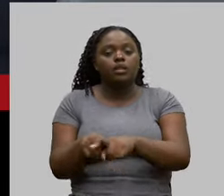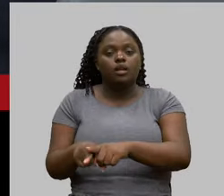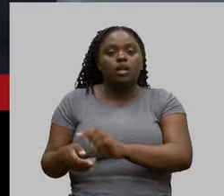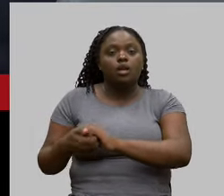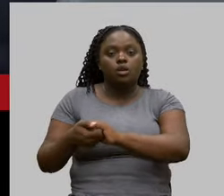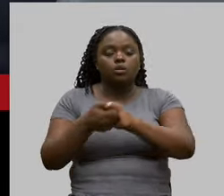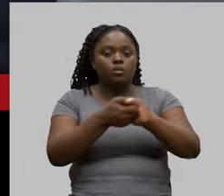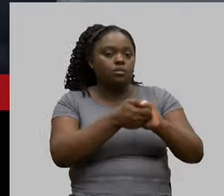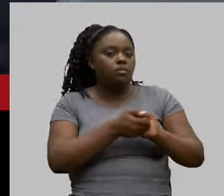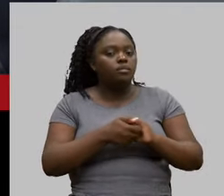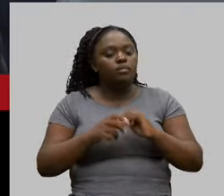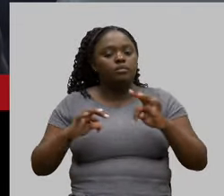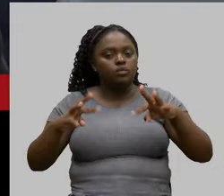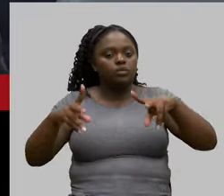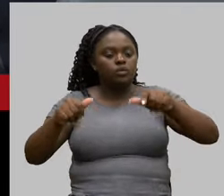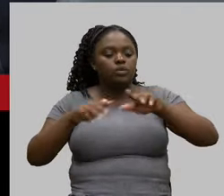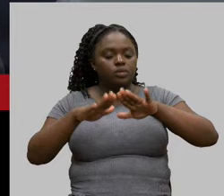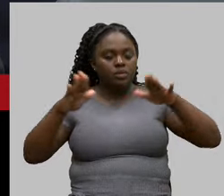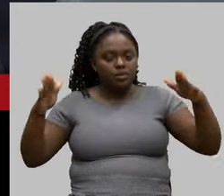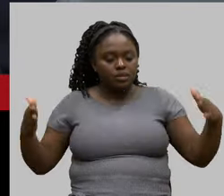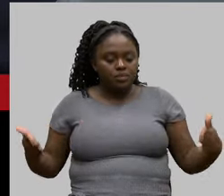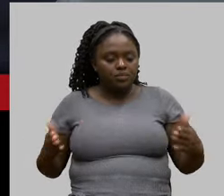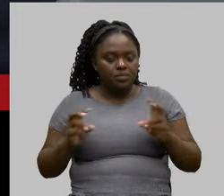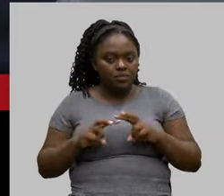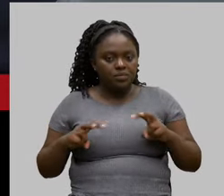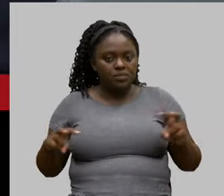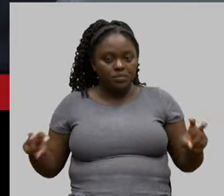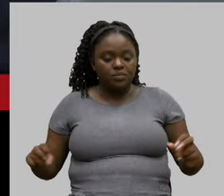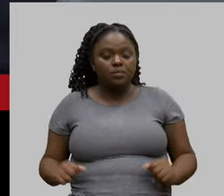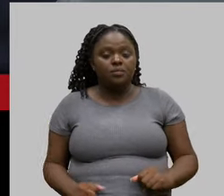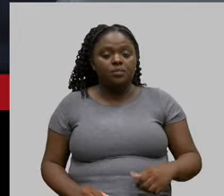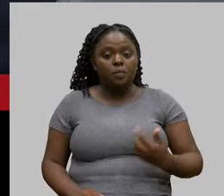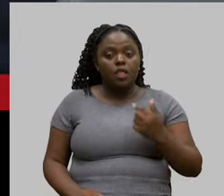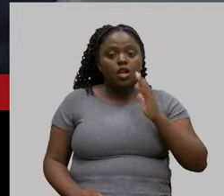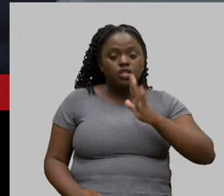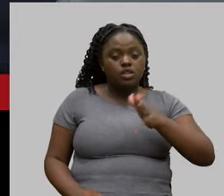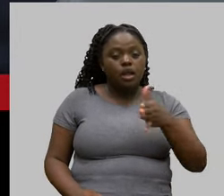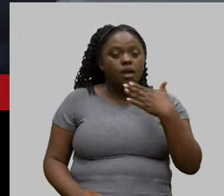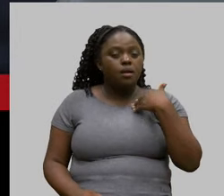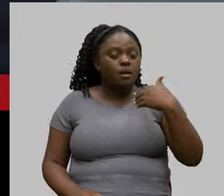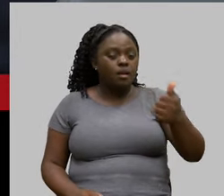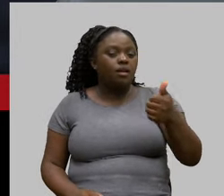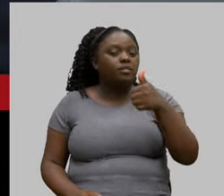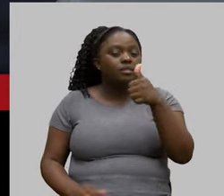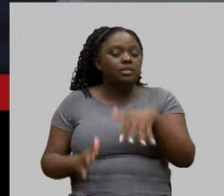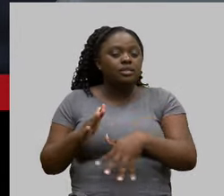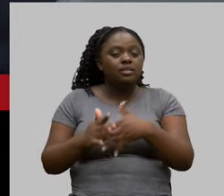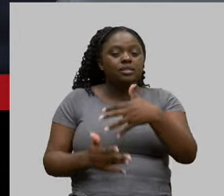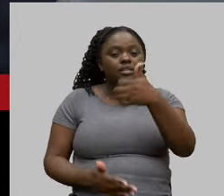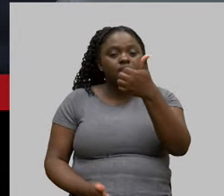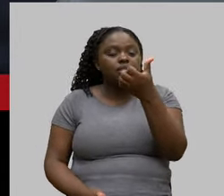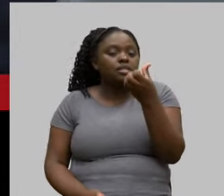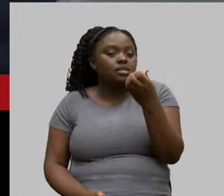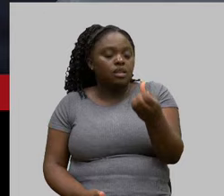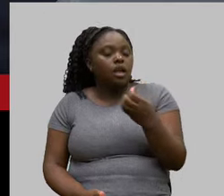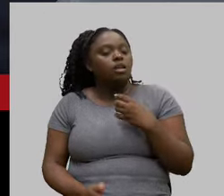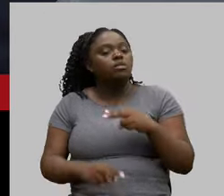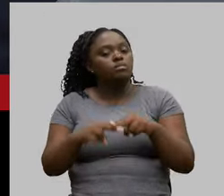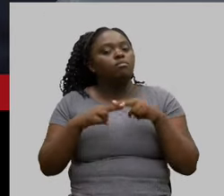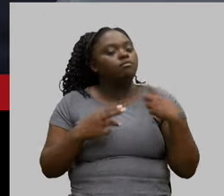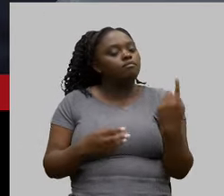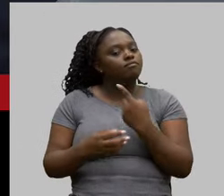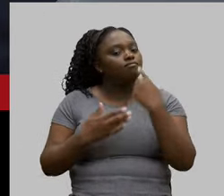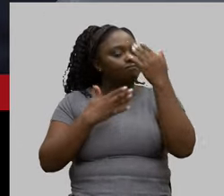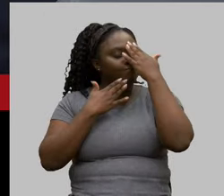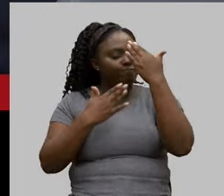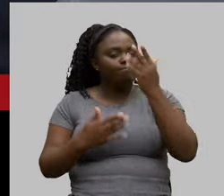mesa eh quando o d nos fez os convite também para poder participar desse ciclo de debates nós agradecemos muito porque é sempre